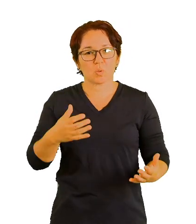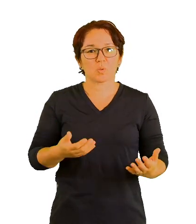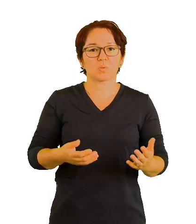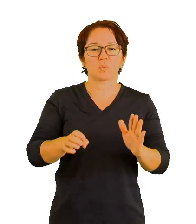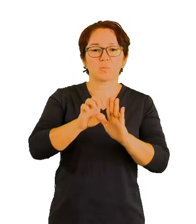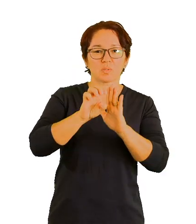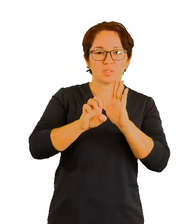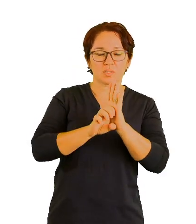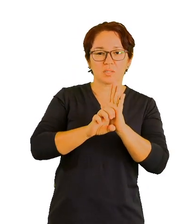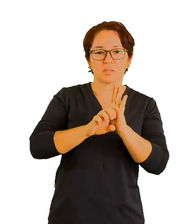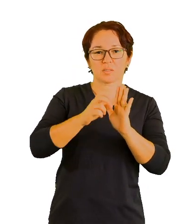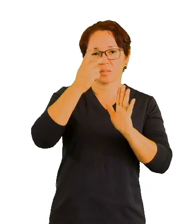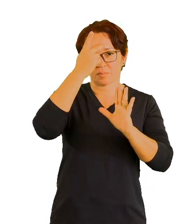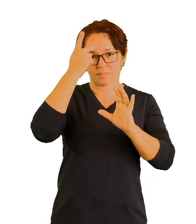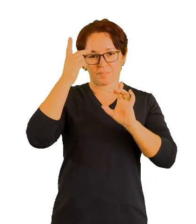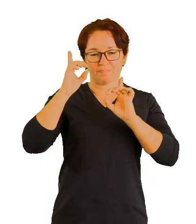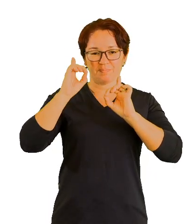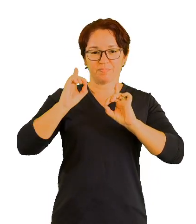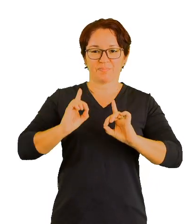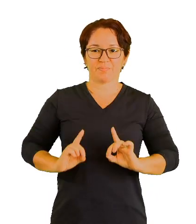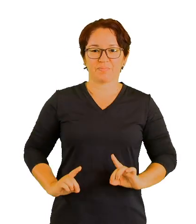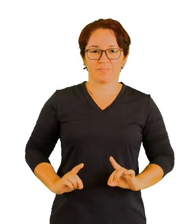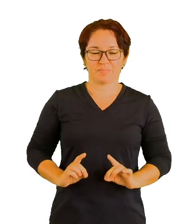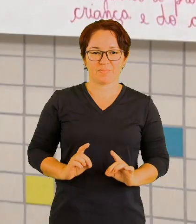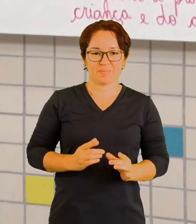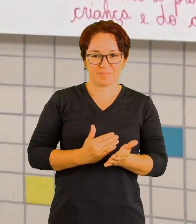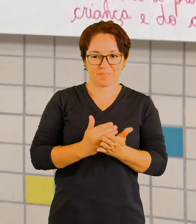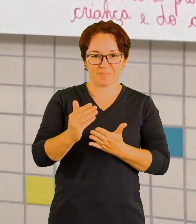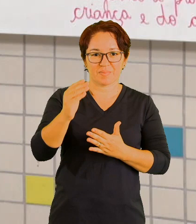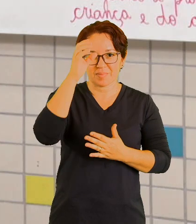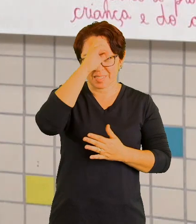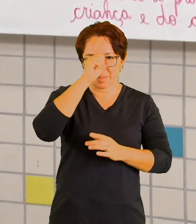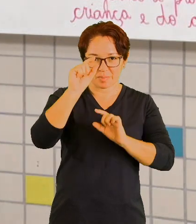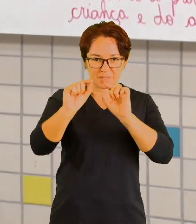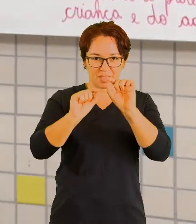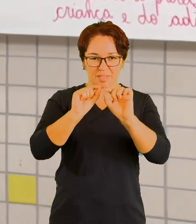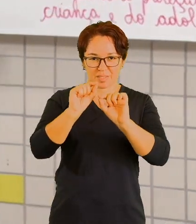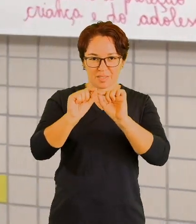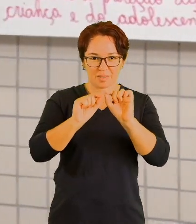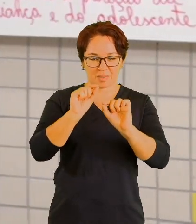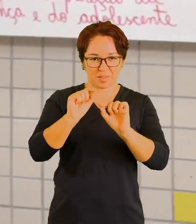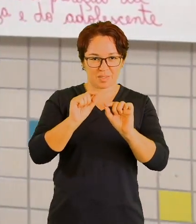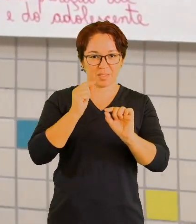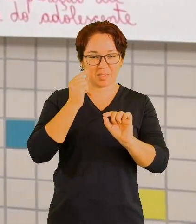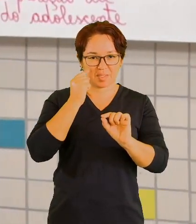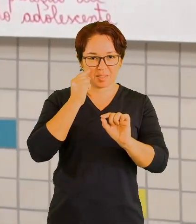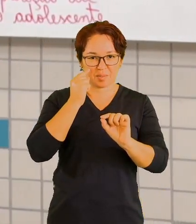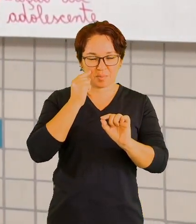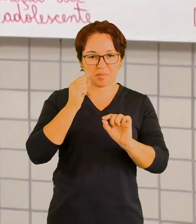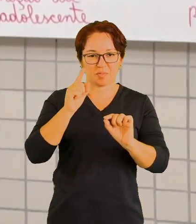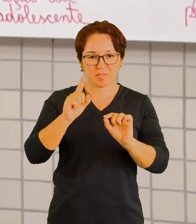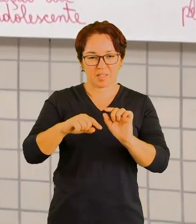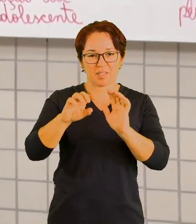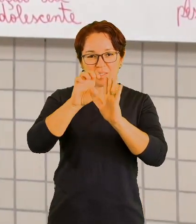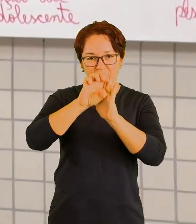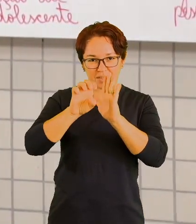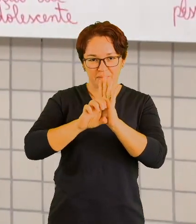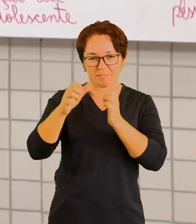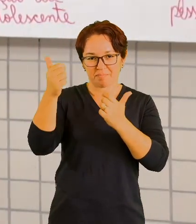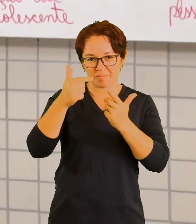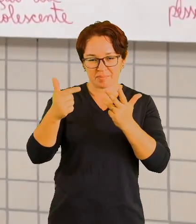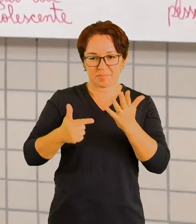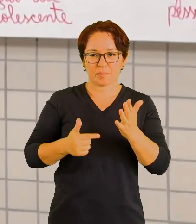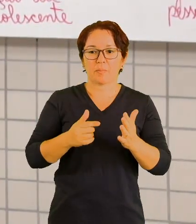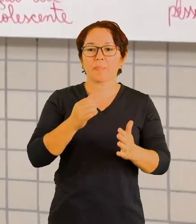Vamos aprender um pouco sobre eles? Vamos aqui ao quadro. A Constituição brasileira, ela entrou